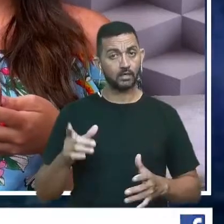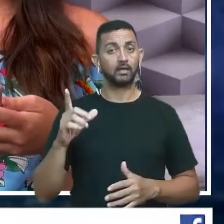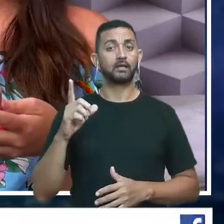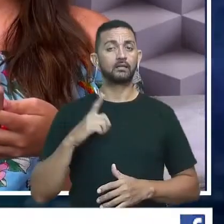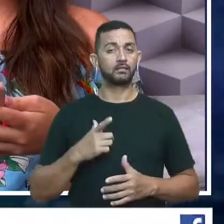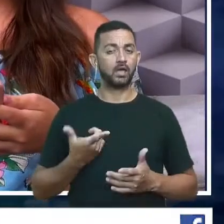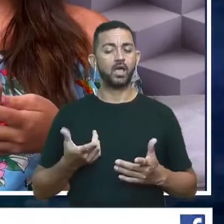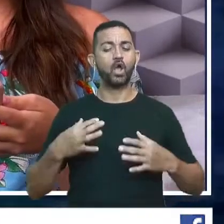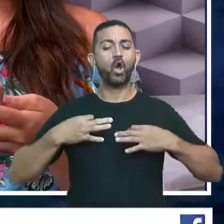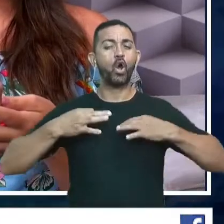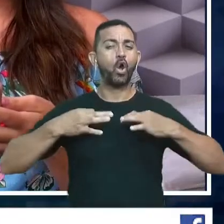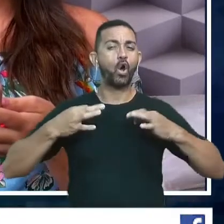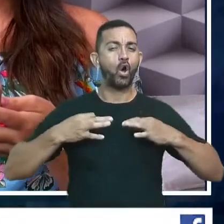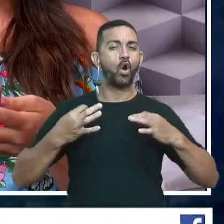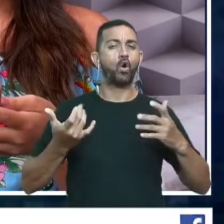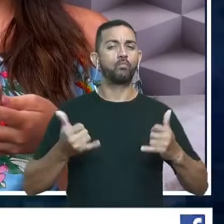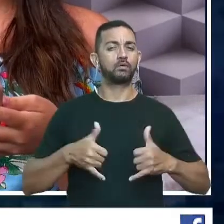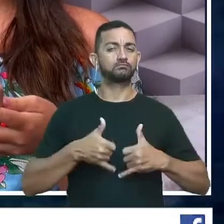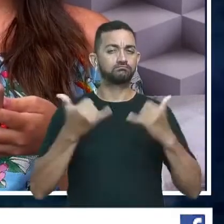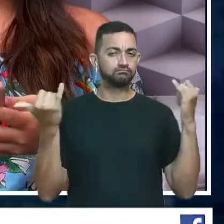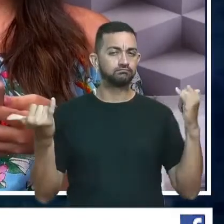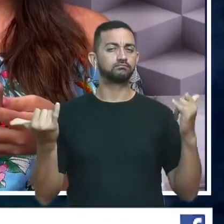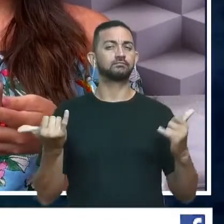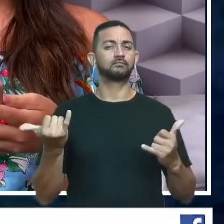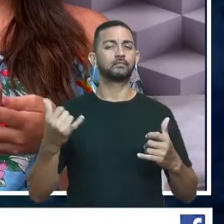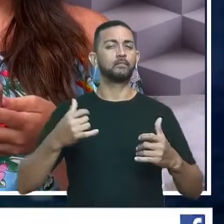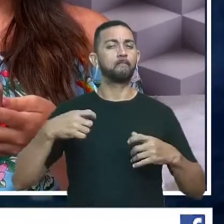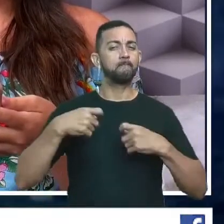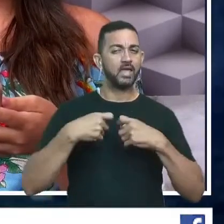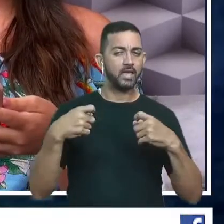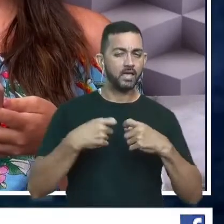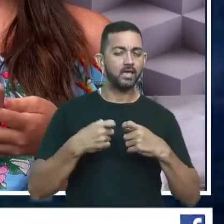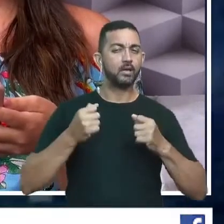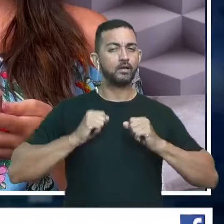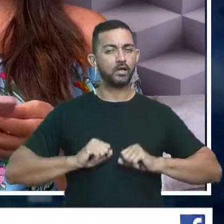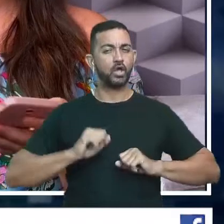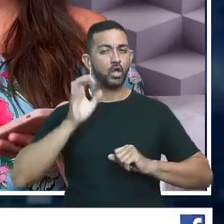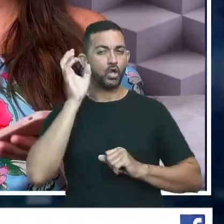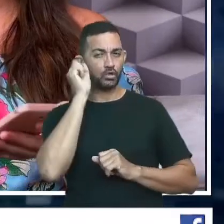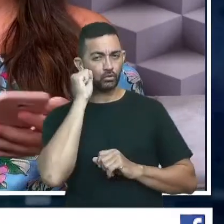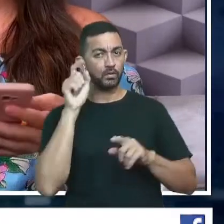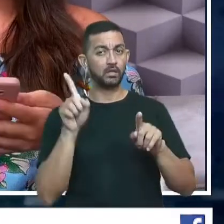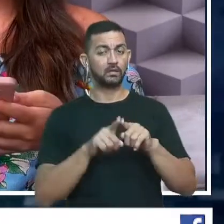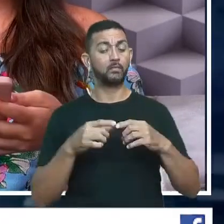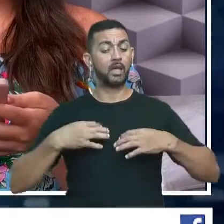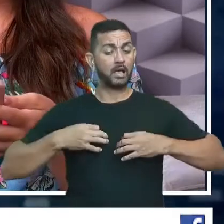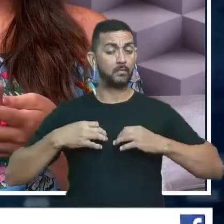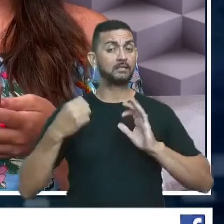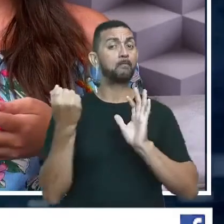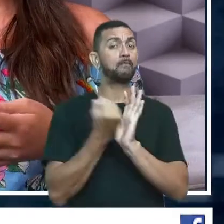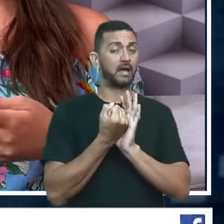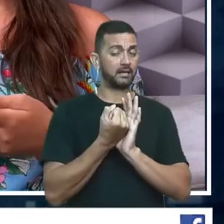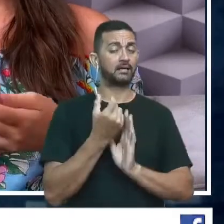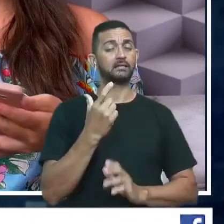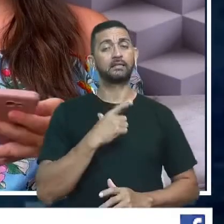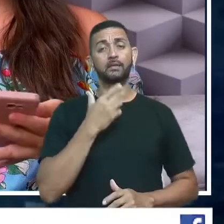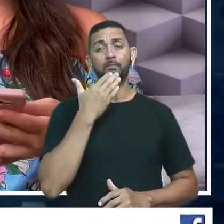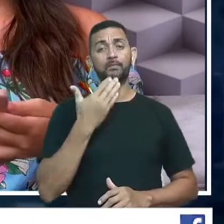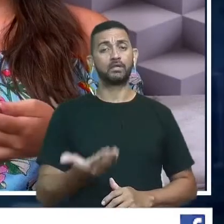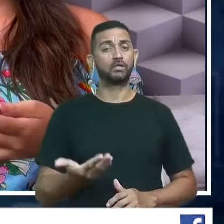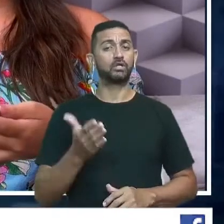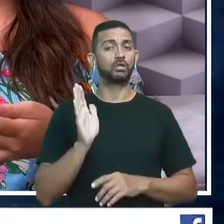tem saídas de praias roupas íntimas meias pijamas biquínis e camisetas de marca também